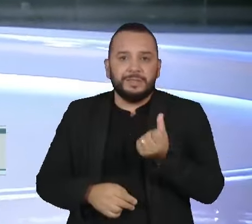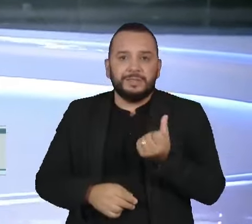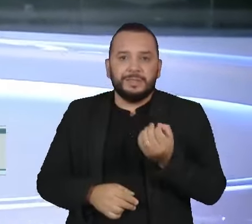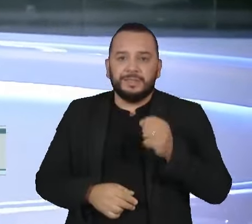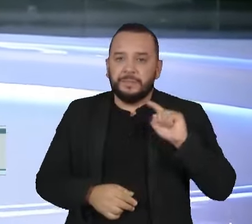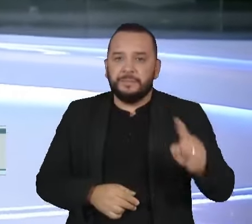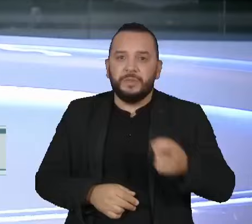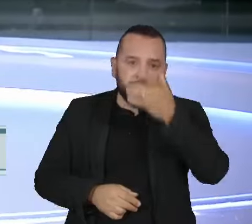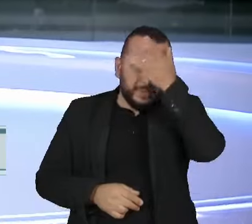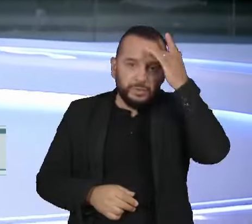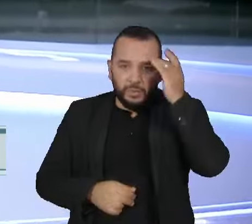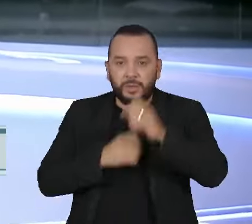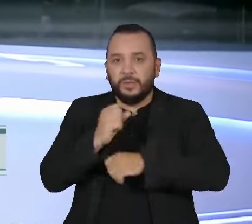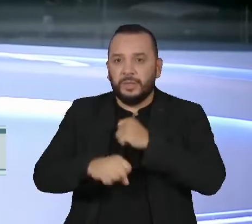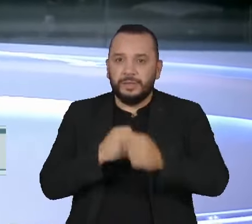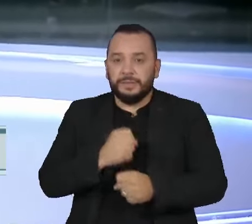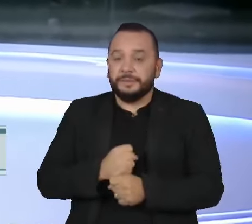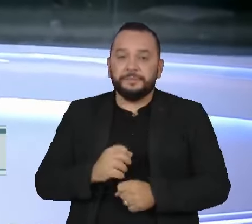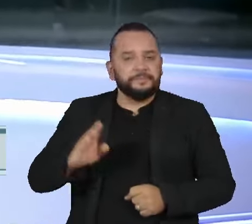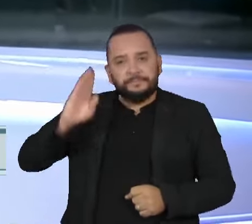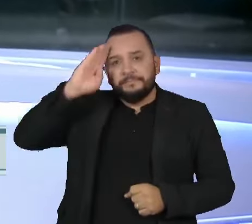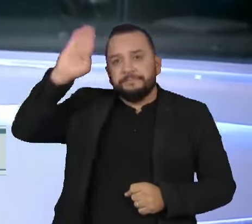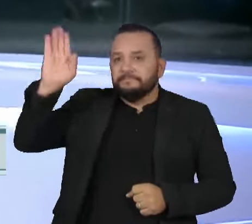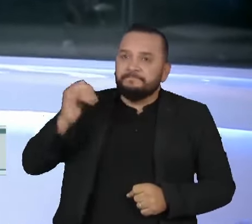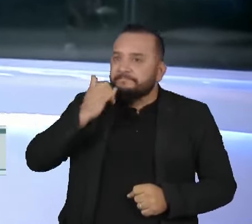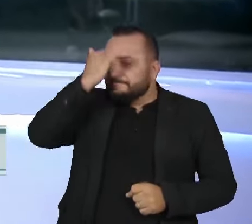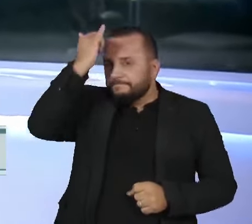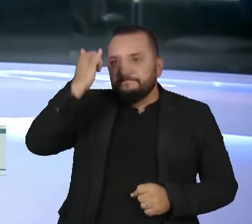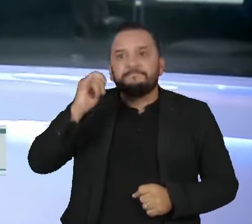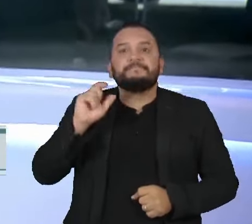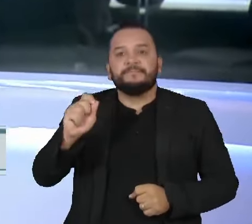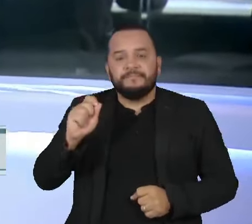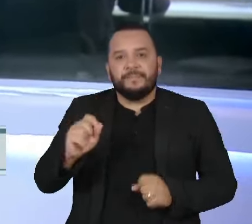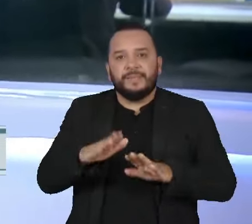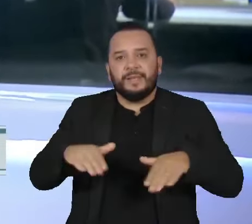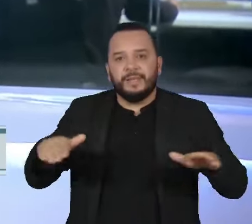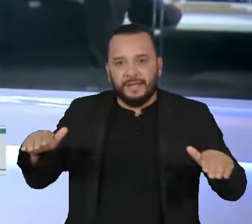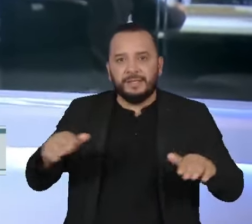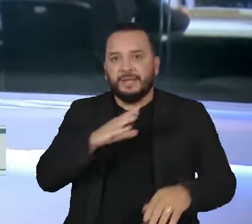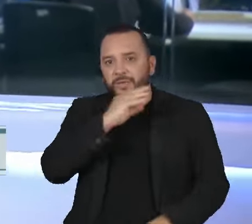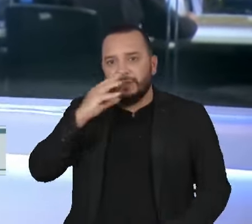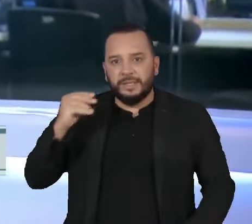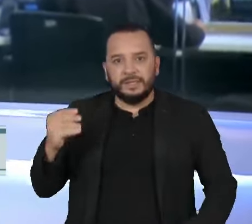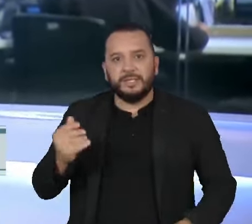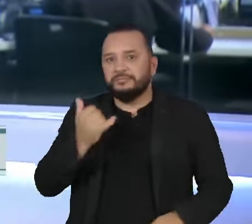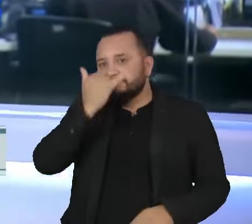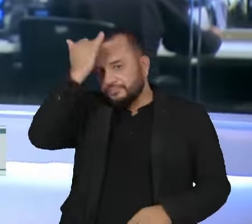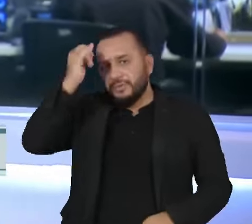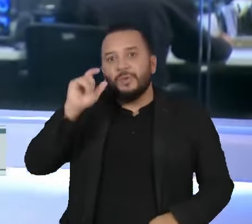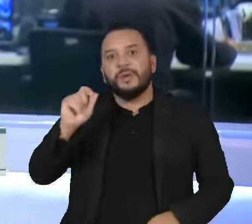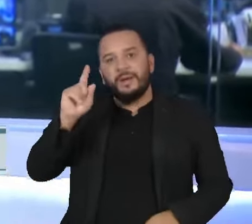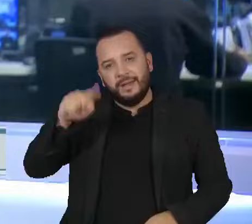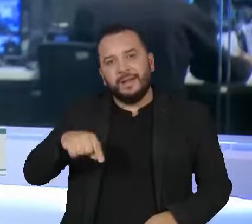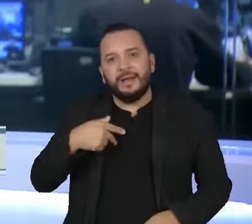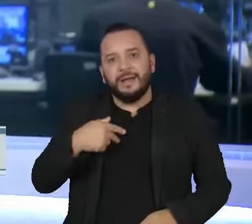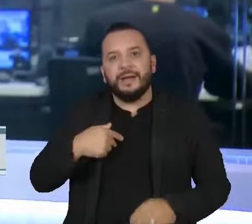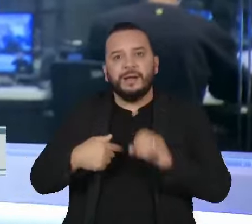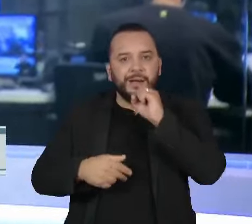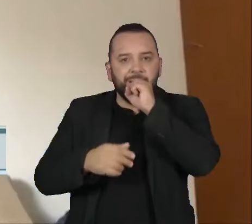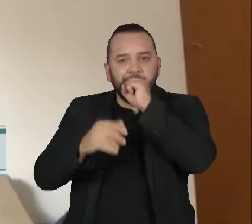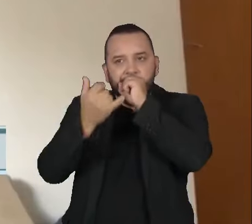vidas por ano. E a principal armadilha que leva crianças e adolescentes a essa situação de risco é o cigarro